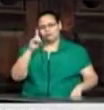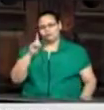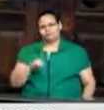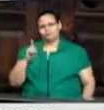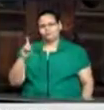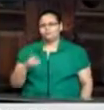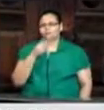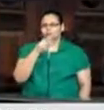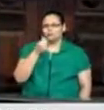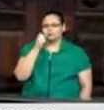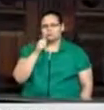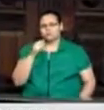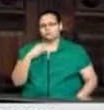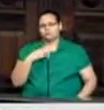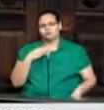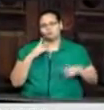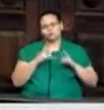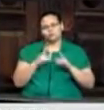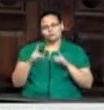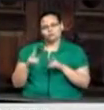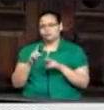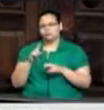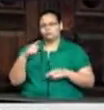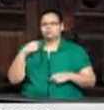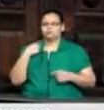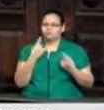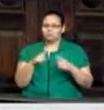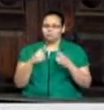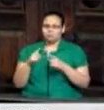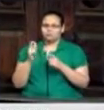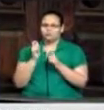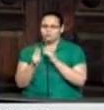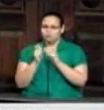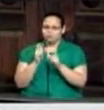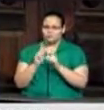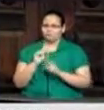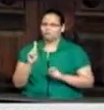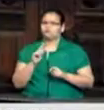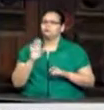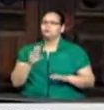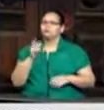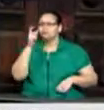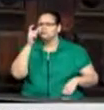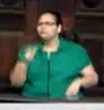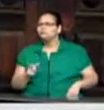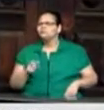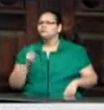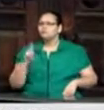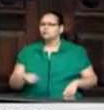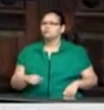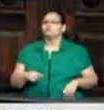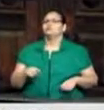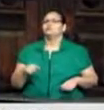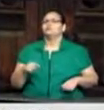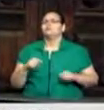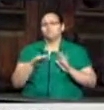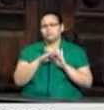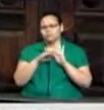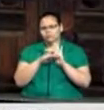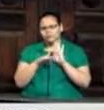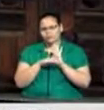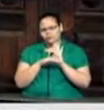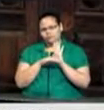ninguém fosse subjugado a nenhum tipo de discriminação. Agora, a quem interessa essa medida,